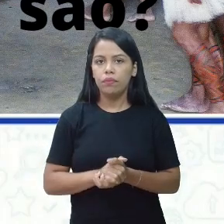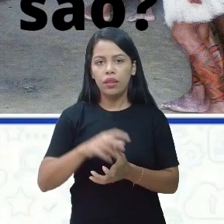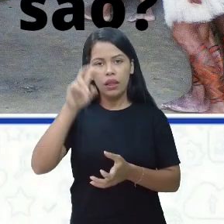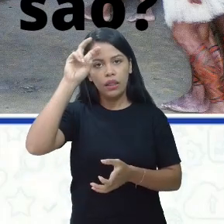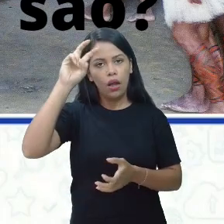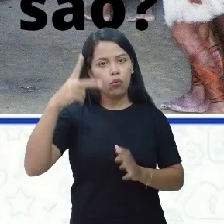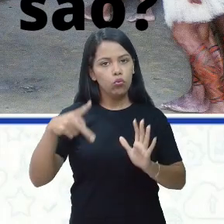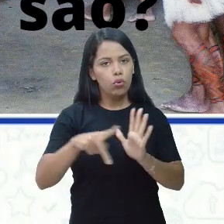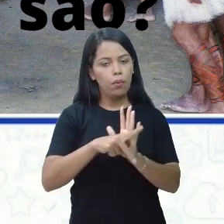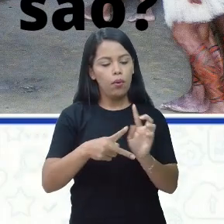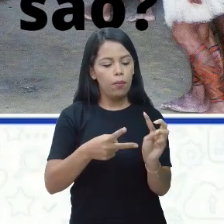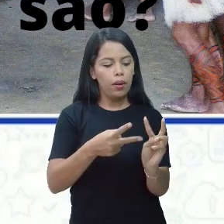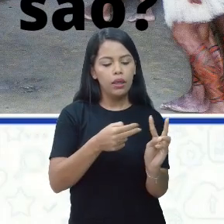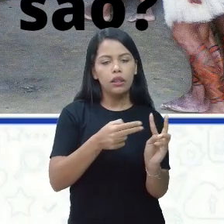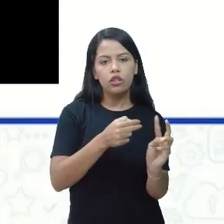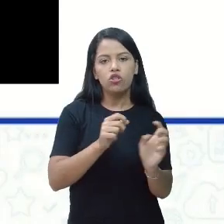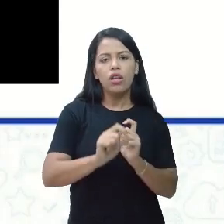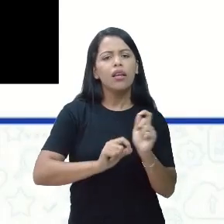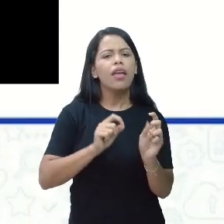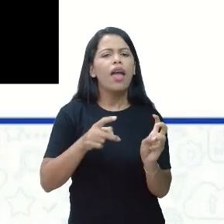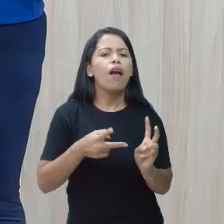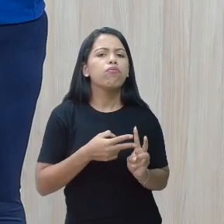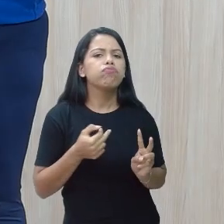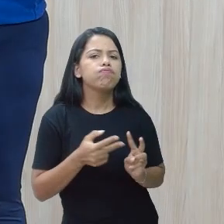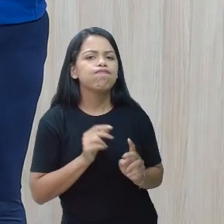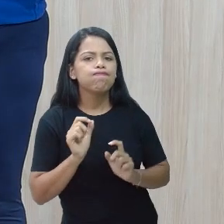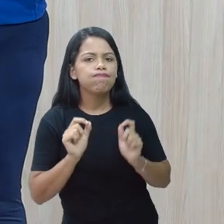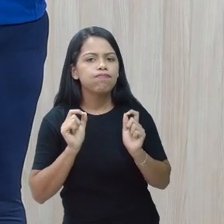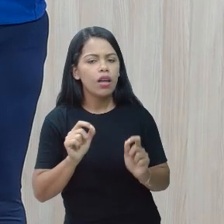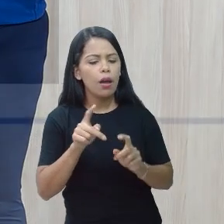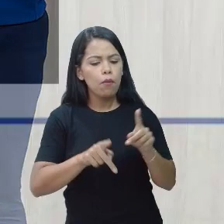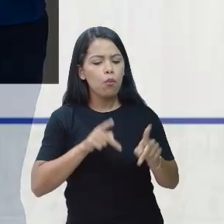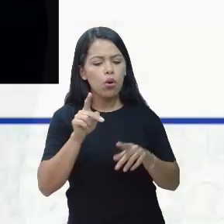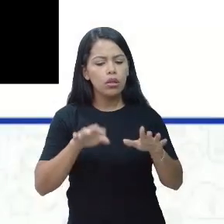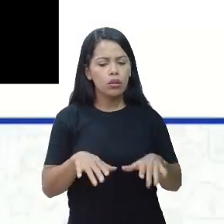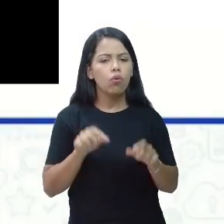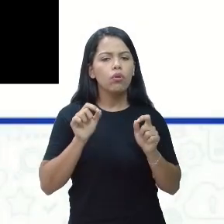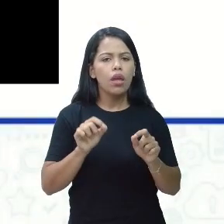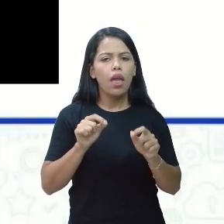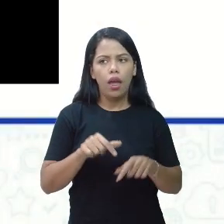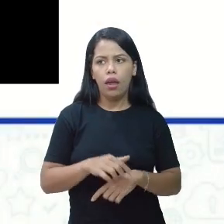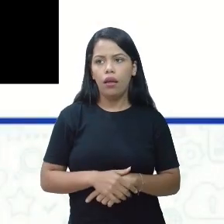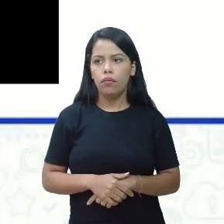cultura indígena. Quem são, né, esses povos?